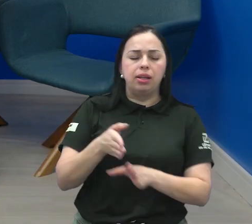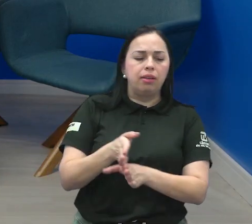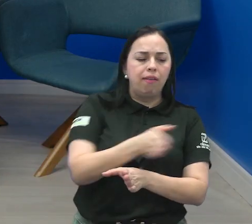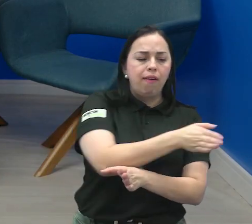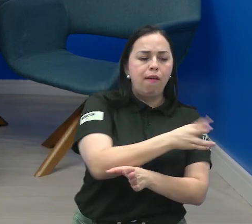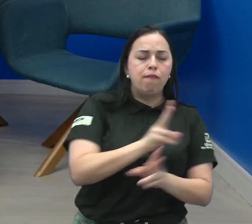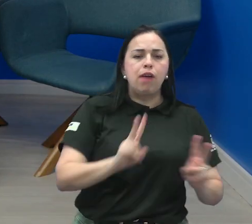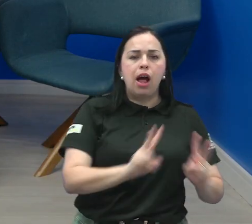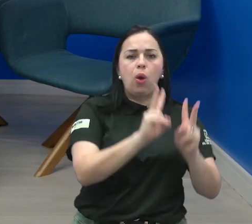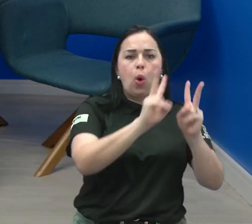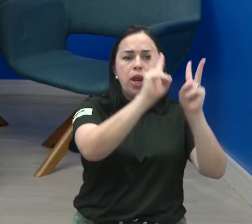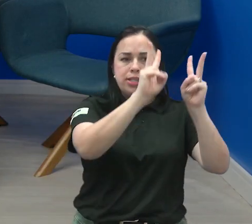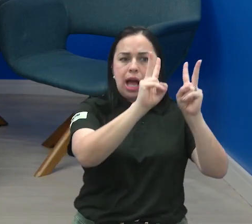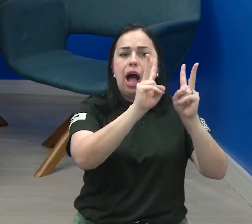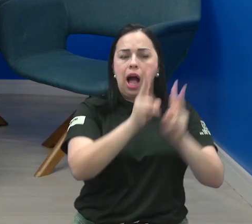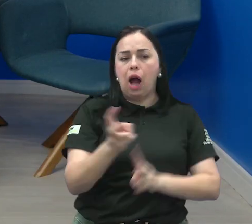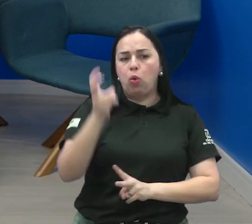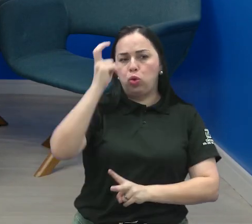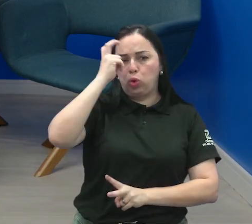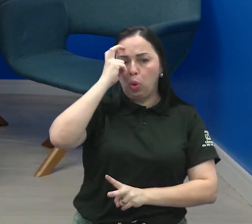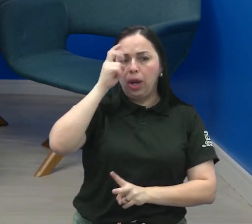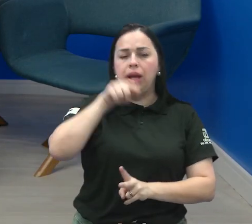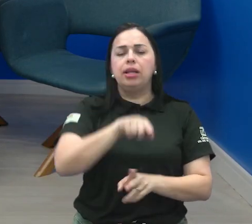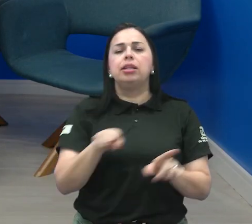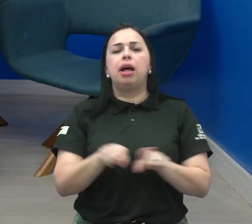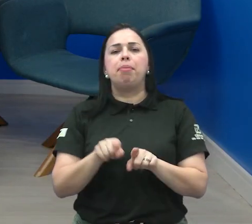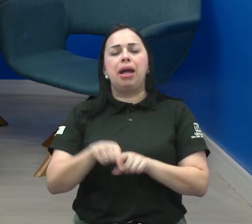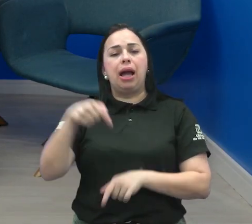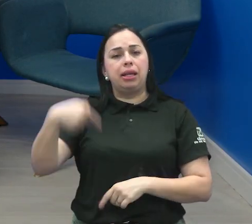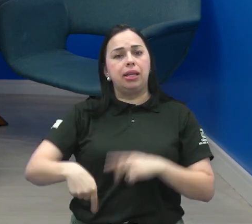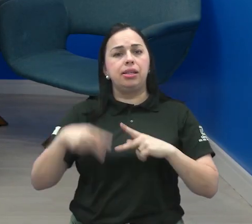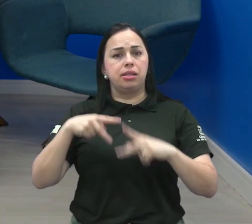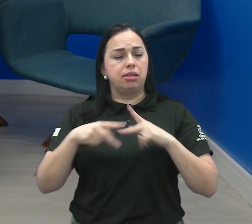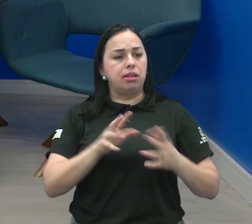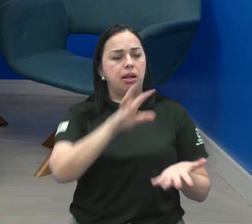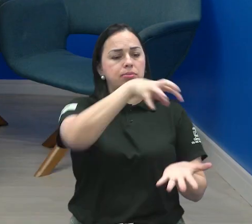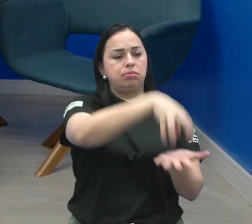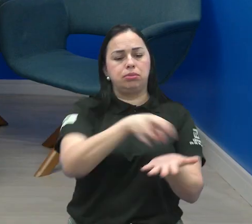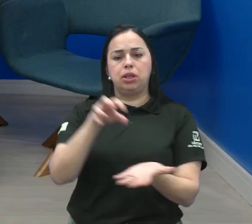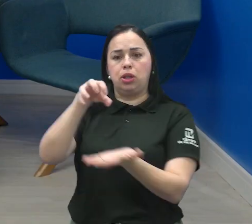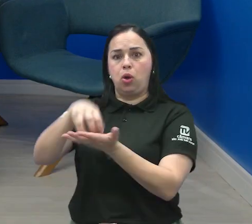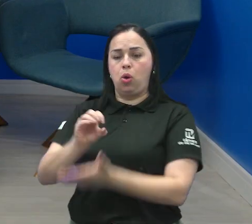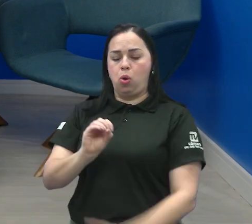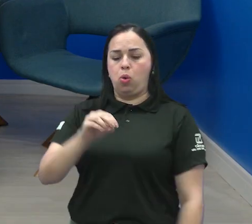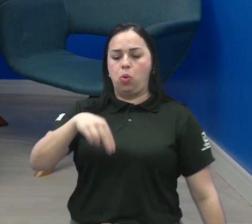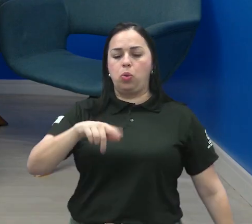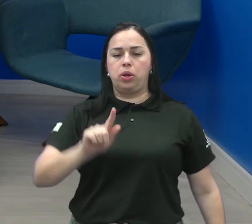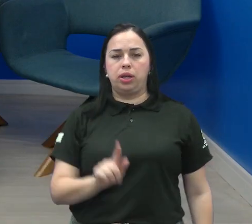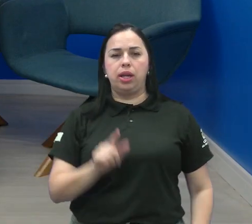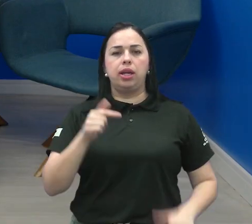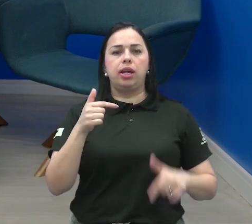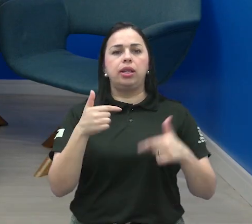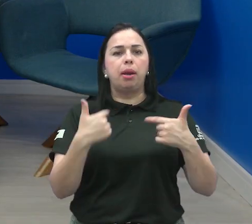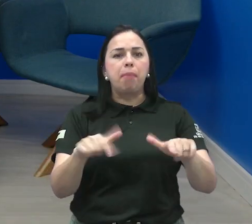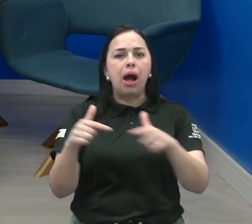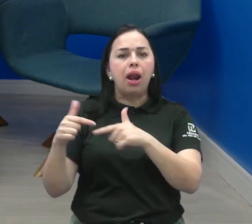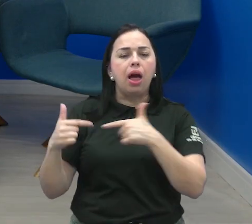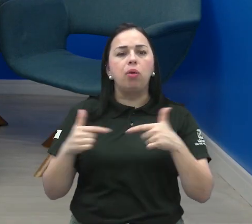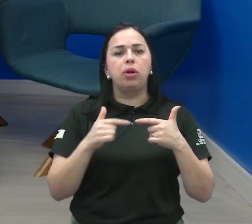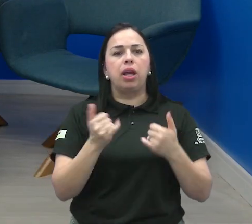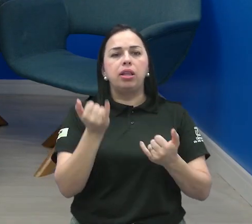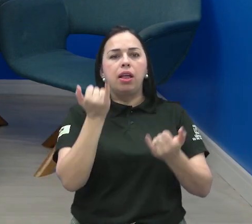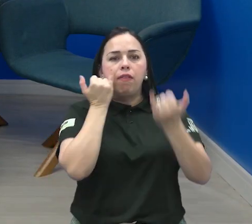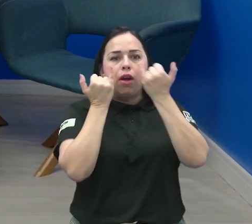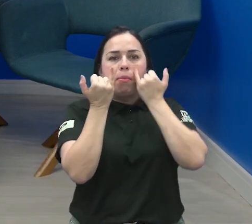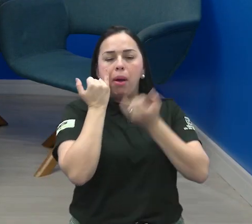do pensamento decolonial, aqui em São José dos Campos há diversas iniciativas de organizações não governamentais que atuam